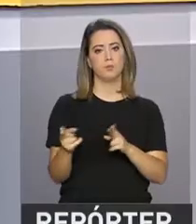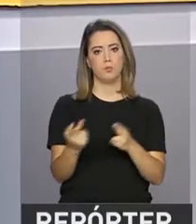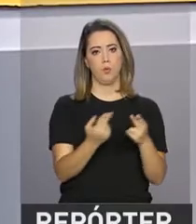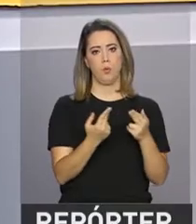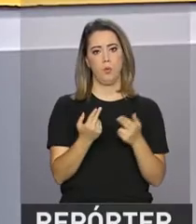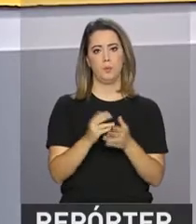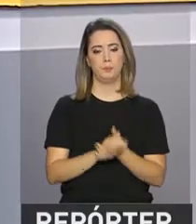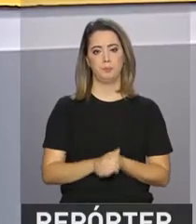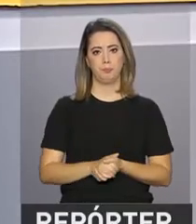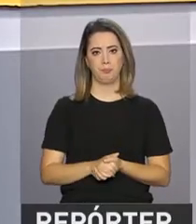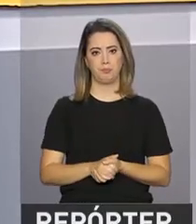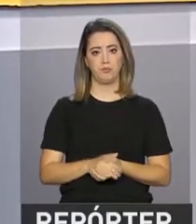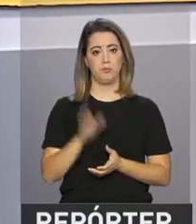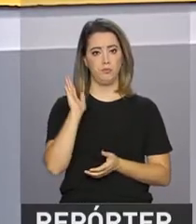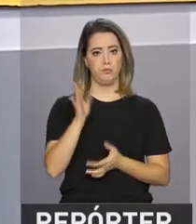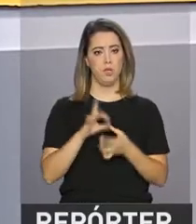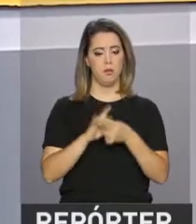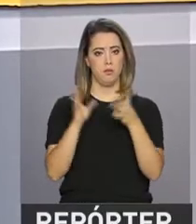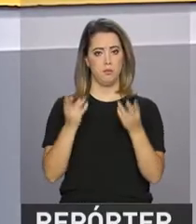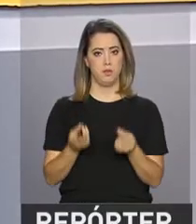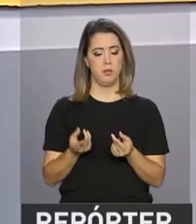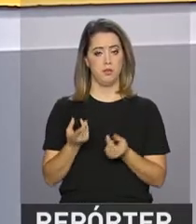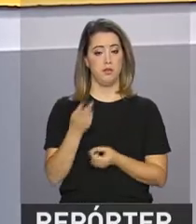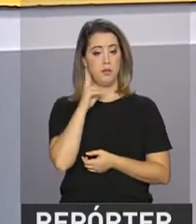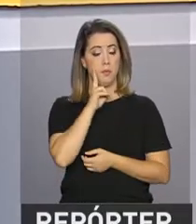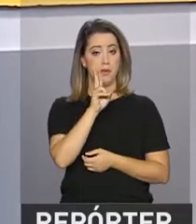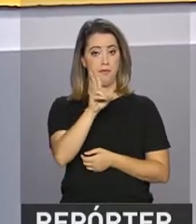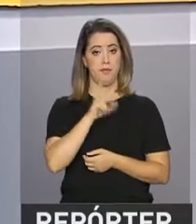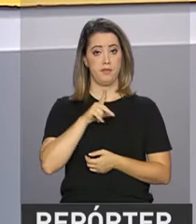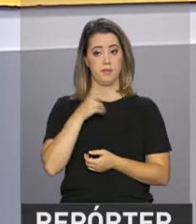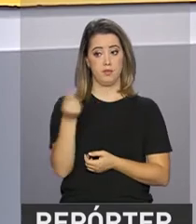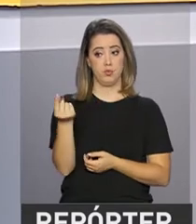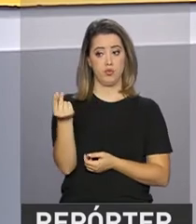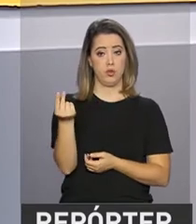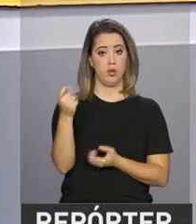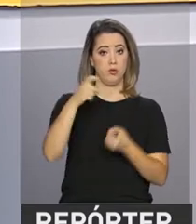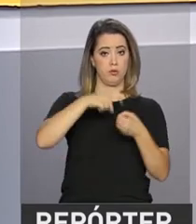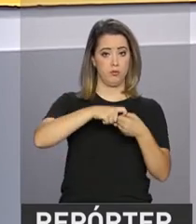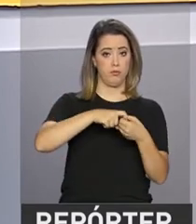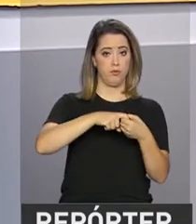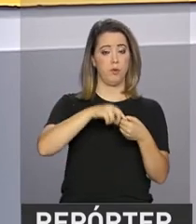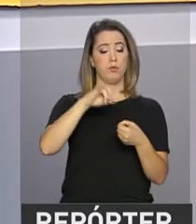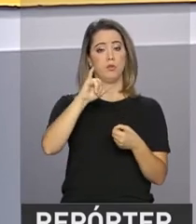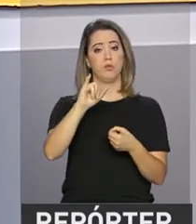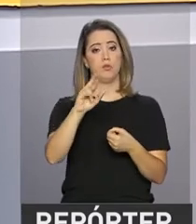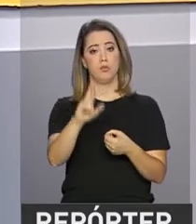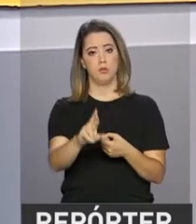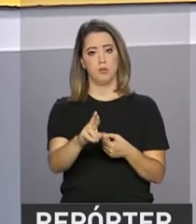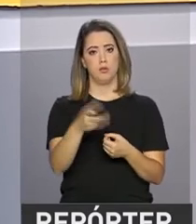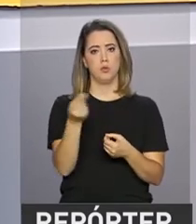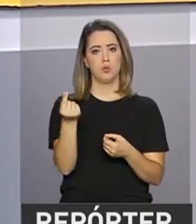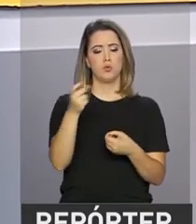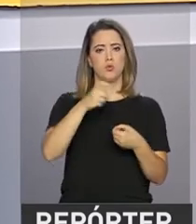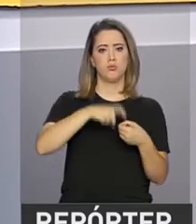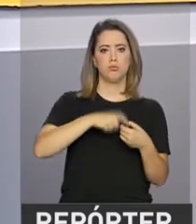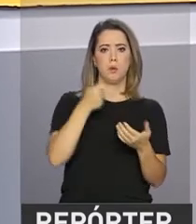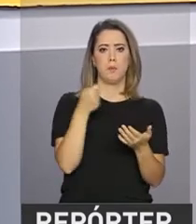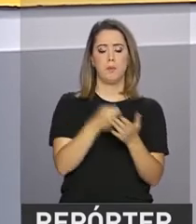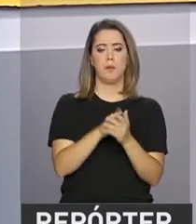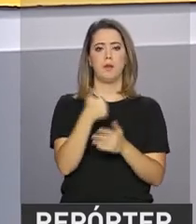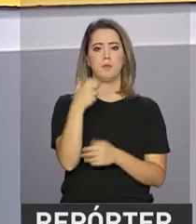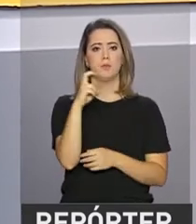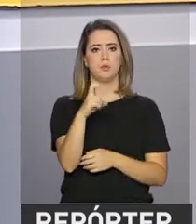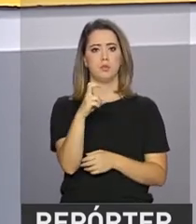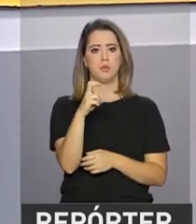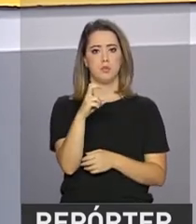e já está liberada a consulta ao quarto lote de restituição do imposto de renda o dinheiro será depositado no próximo dia